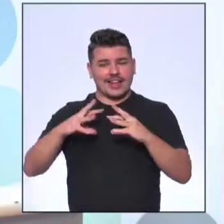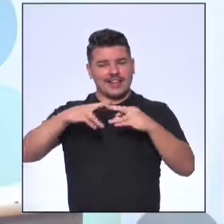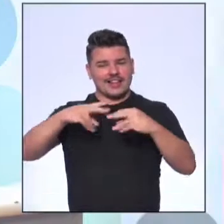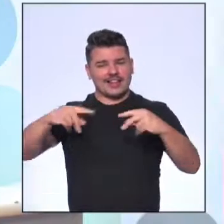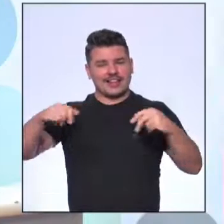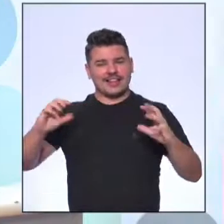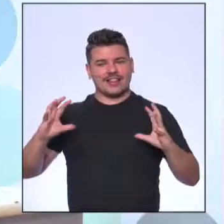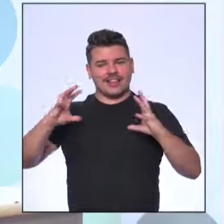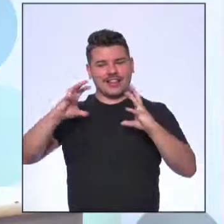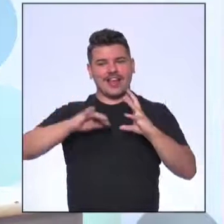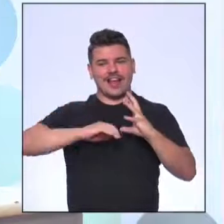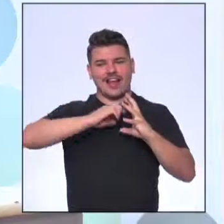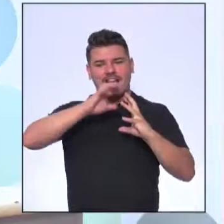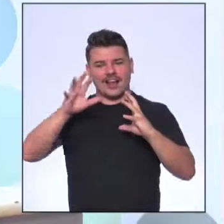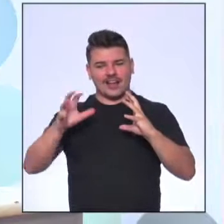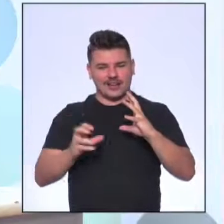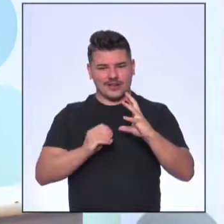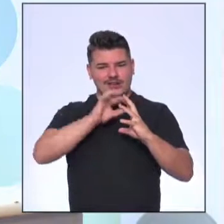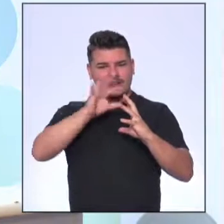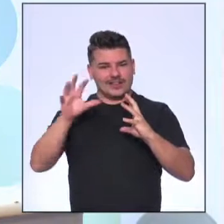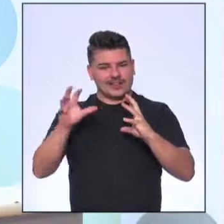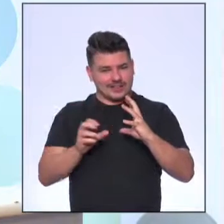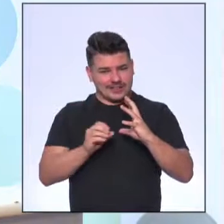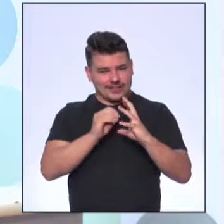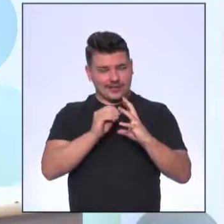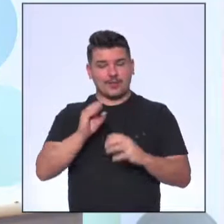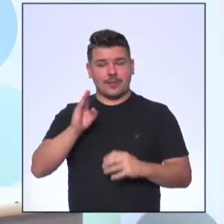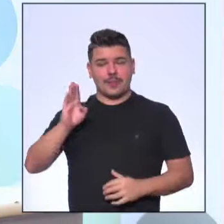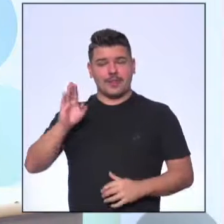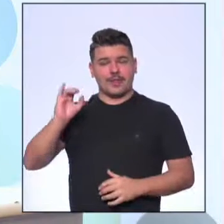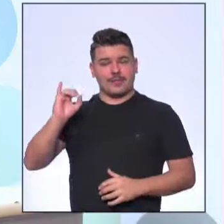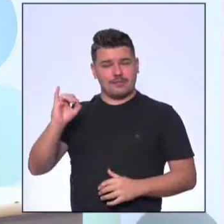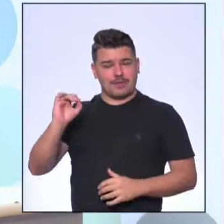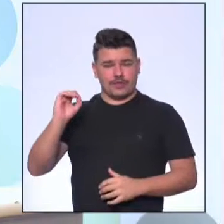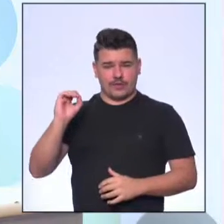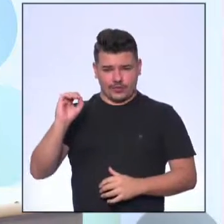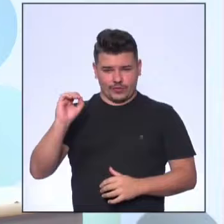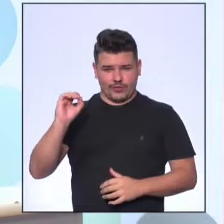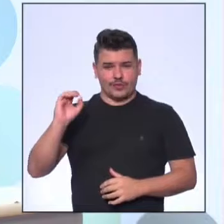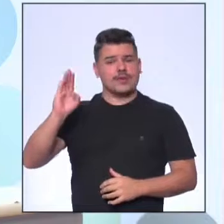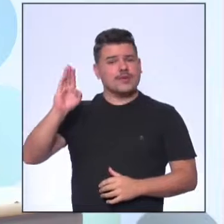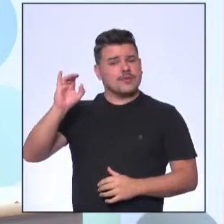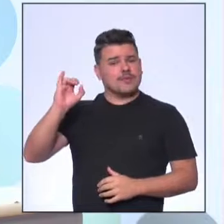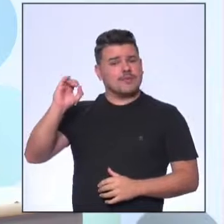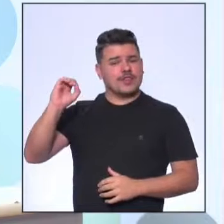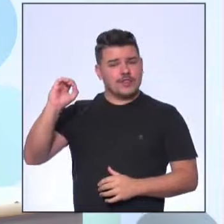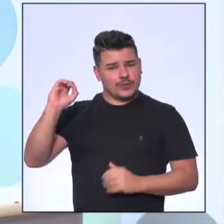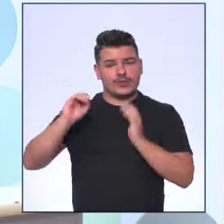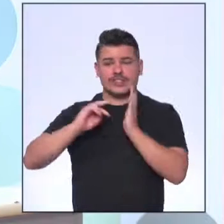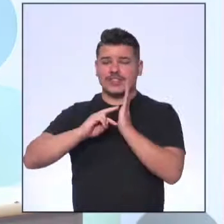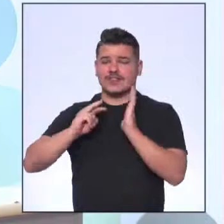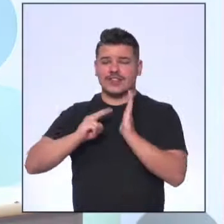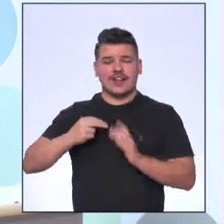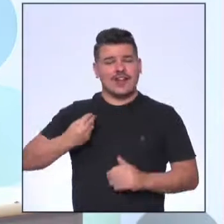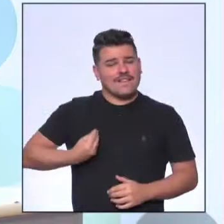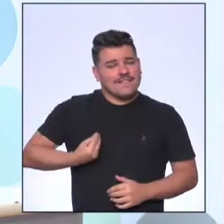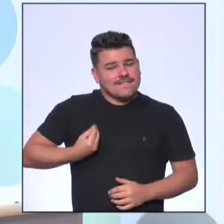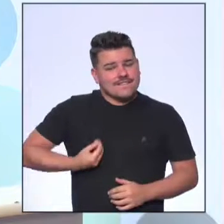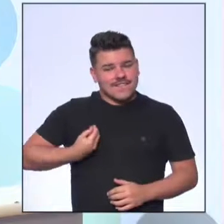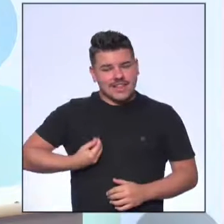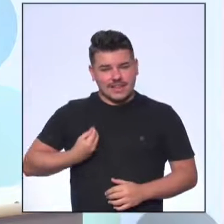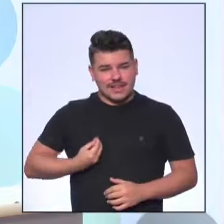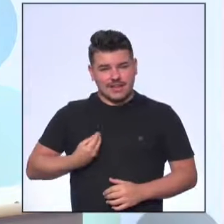vocês, fatores biótico, bio, como nós já bem sabemos, significa vida. Então, fatores bióticos são